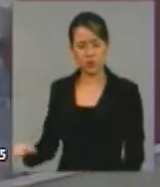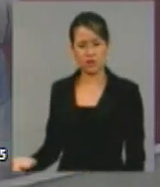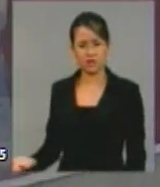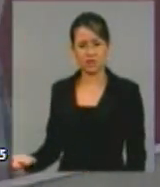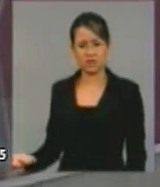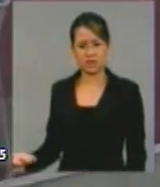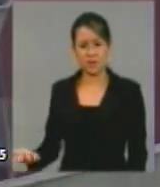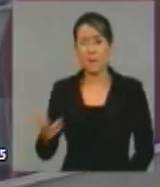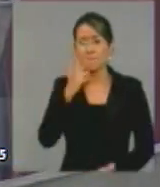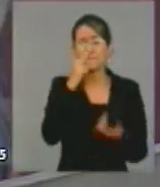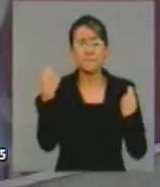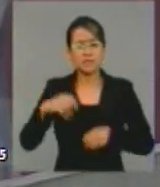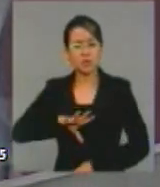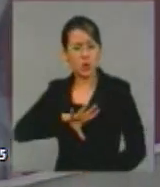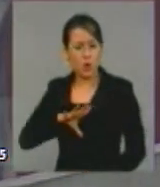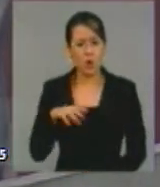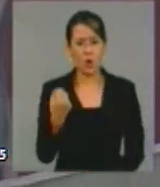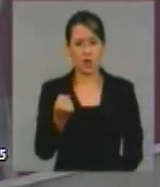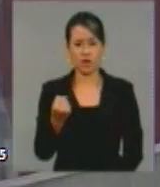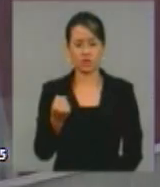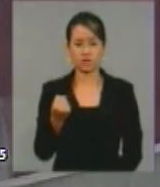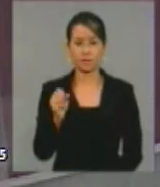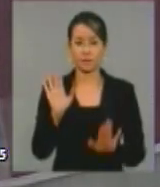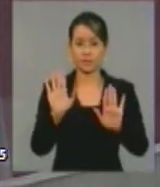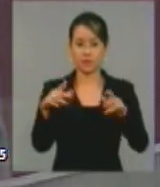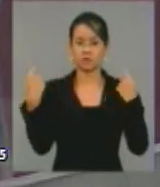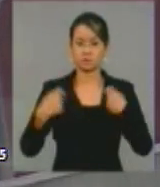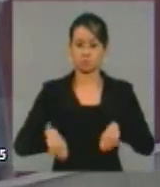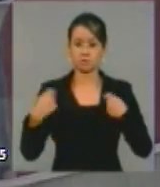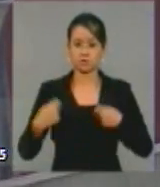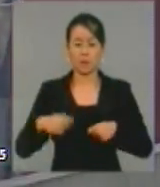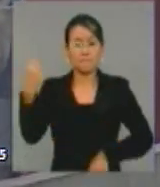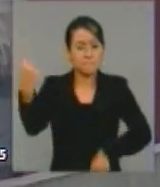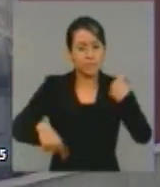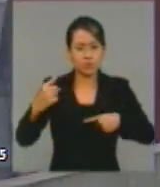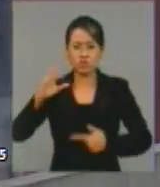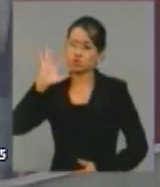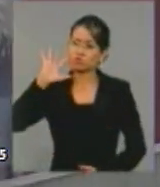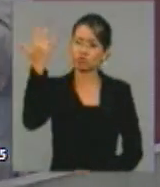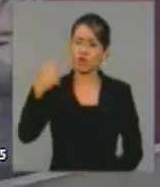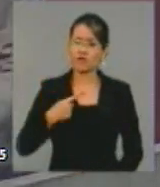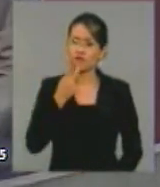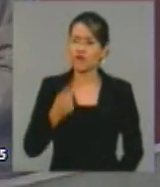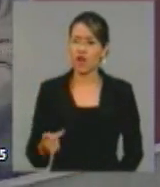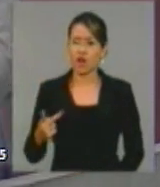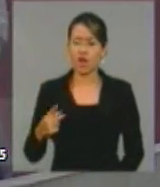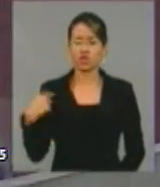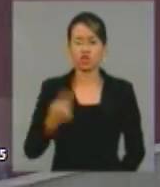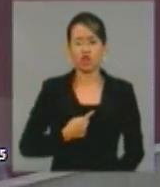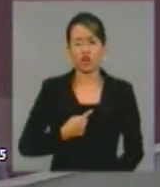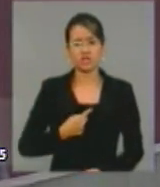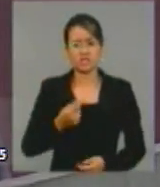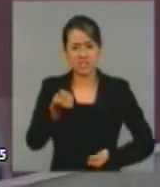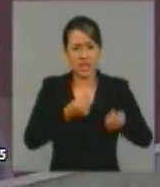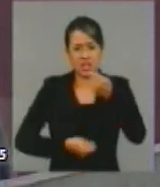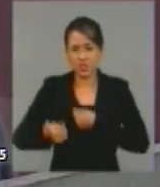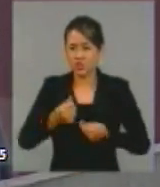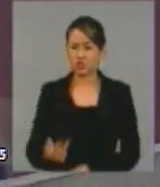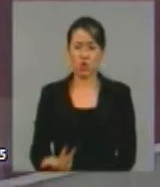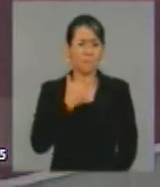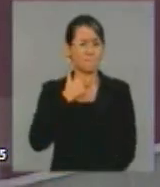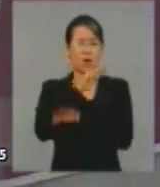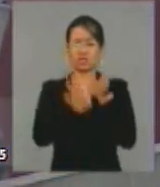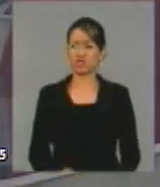altivez, coragem, mas, sobretudo, determinação política para dizer que a nossa vocação econômica não pode ser essa